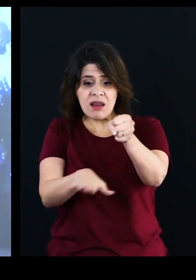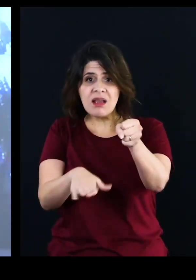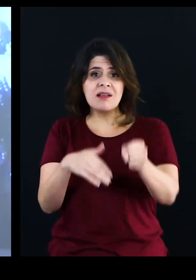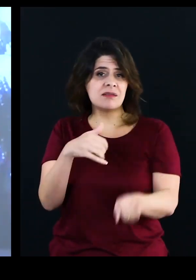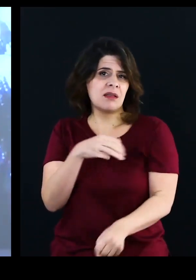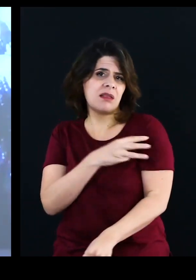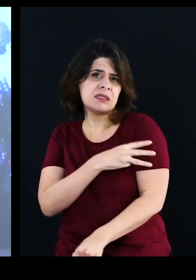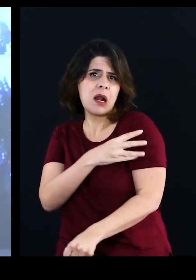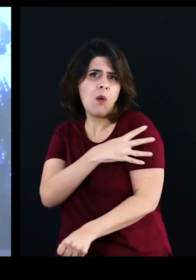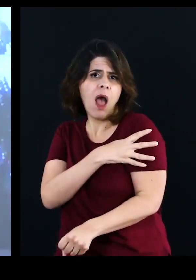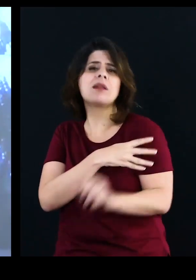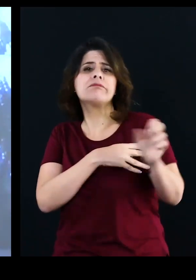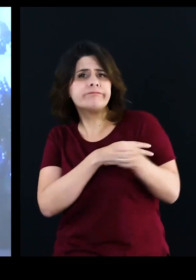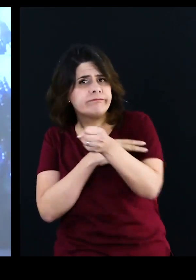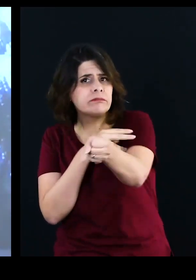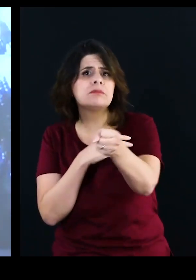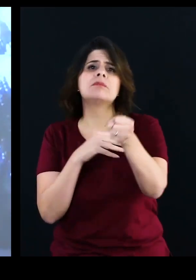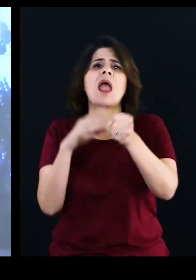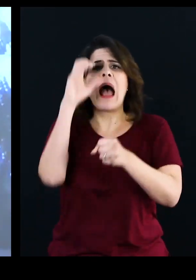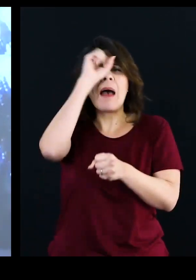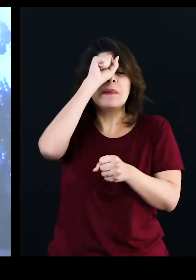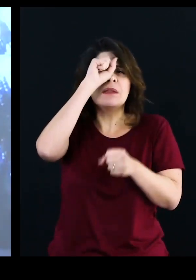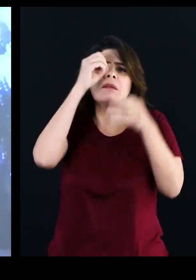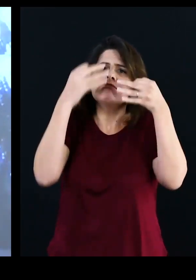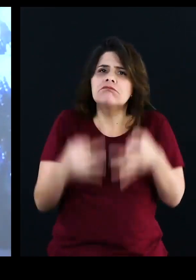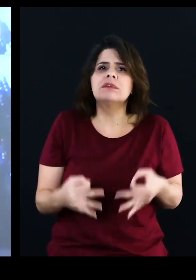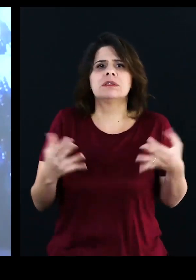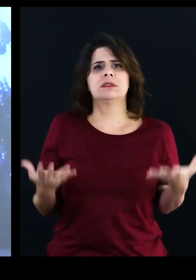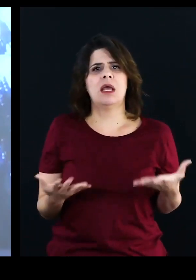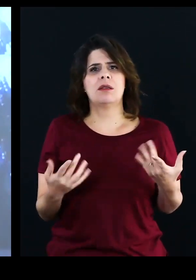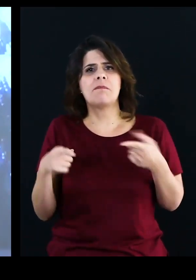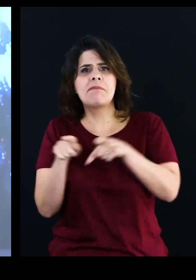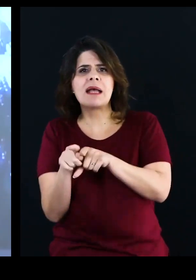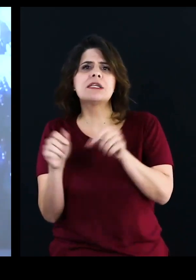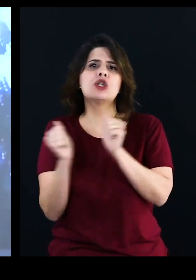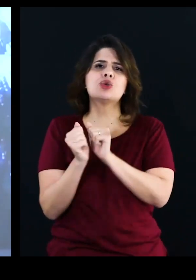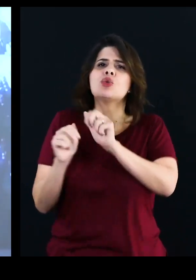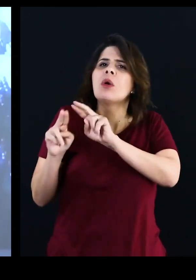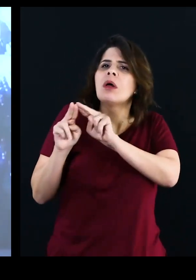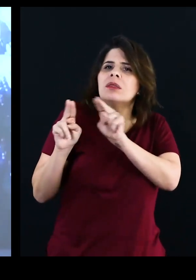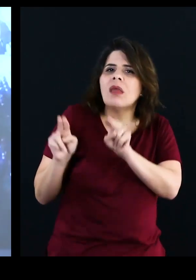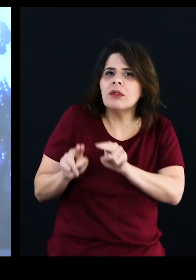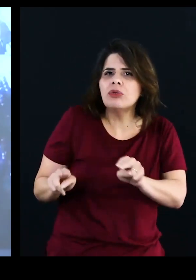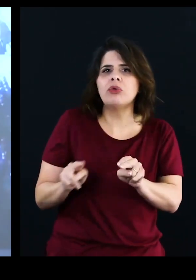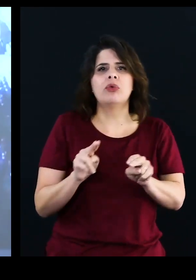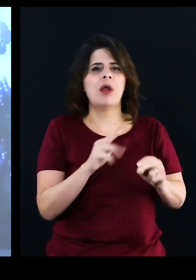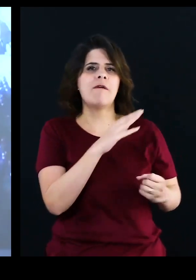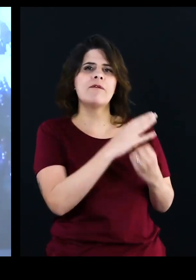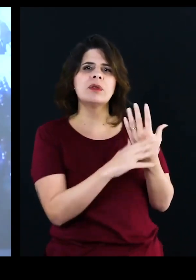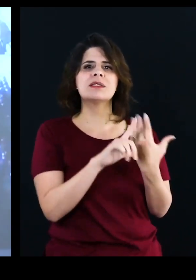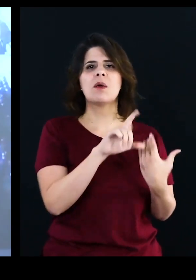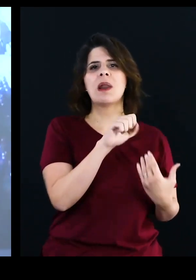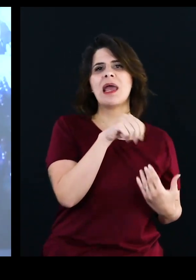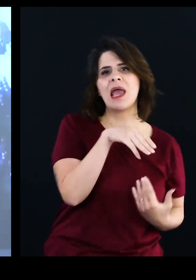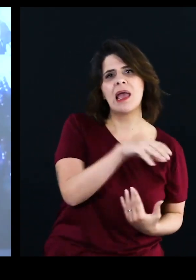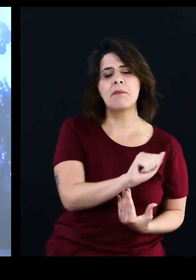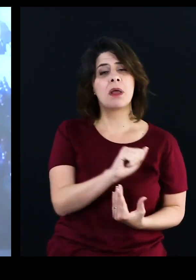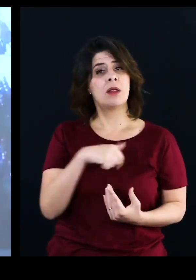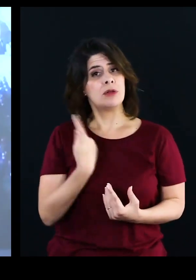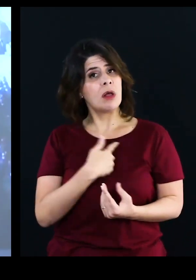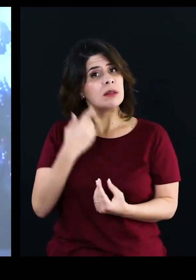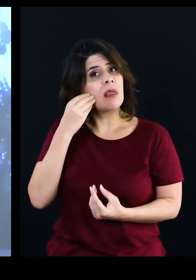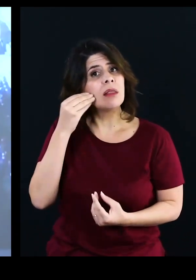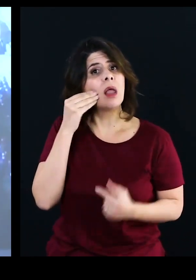com a Natura, em parceria com a Fundação Lema, enfim, buscando soluções de políticas públicas. Então, eu acho que o